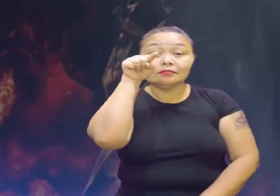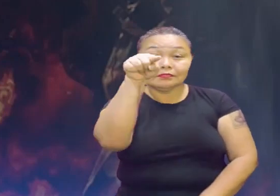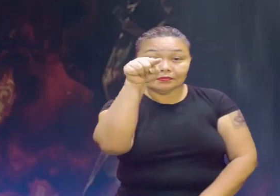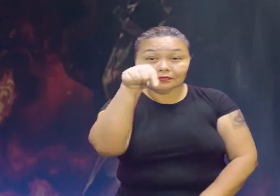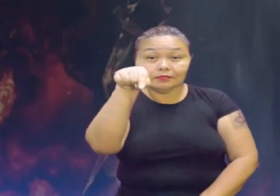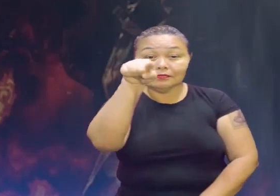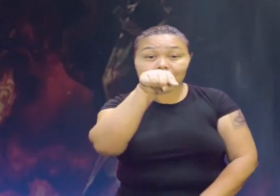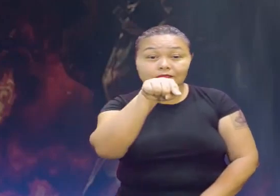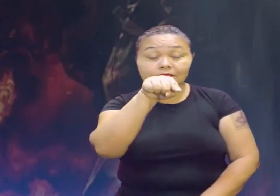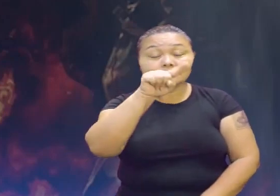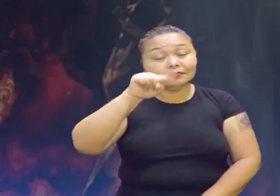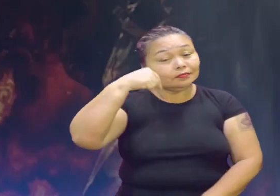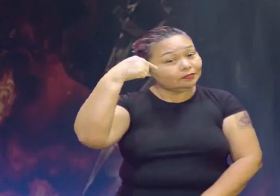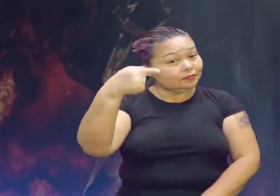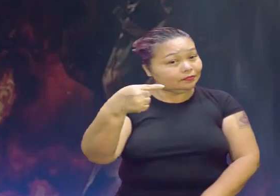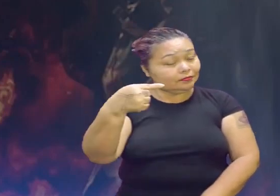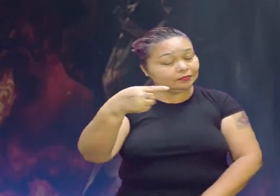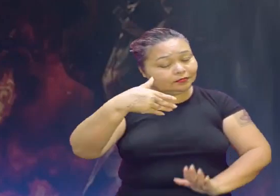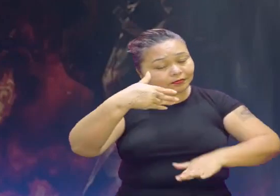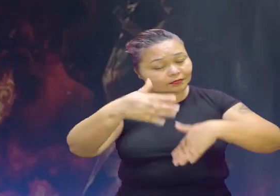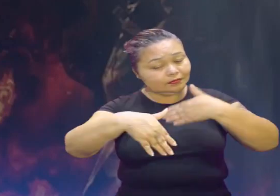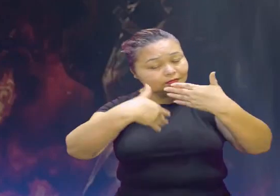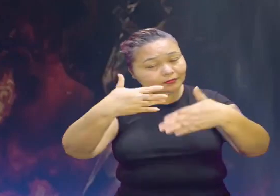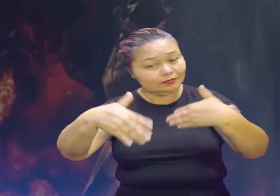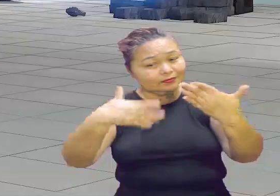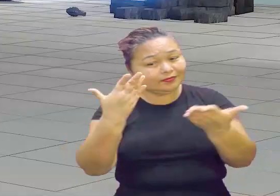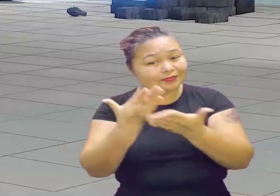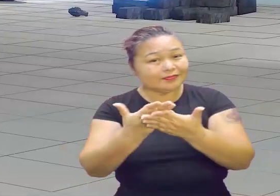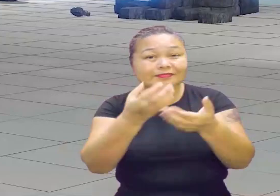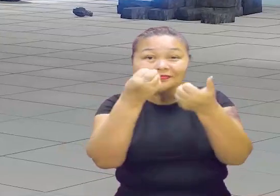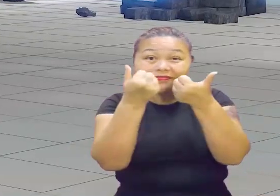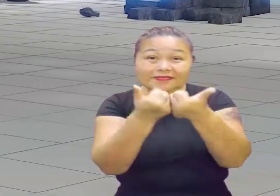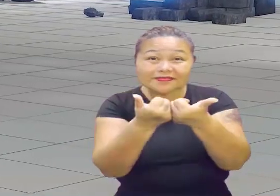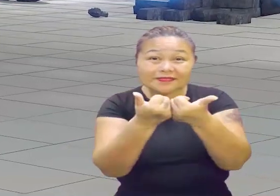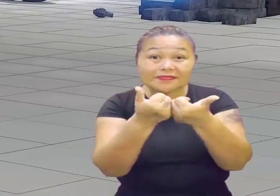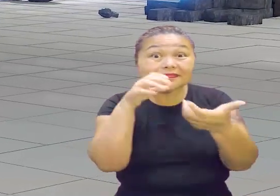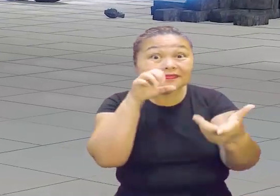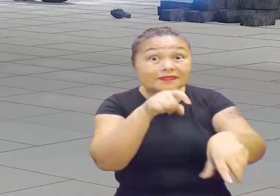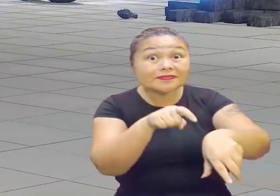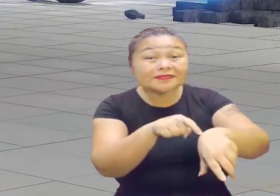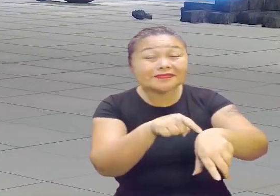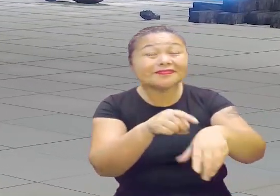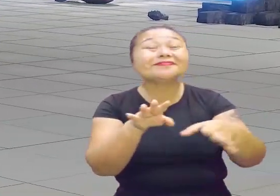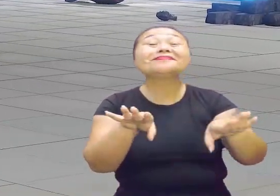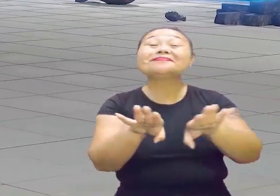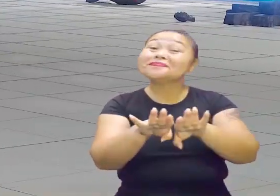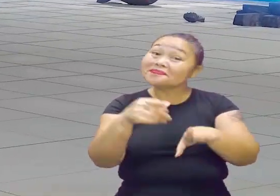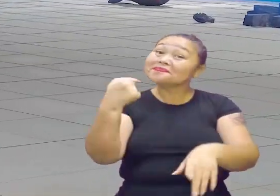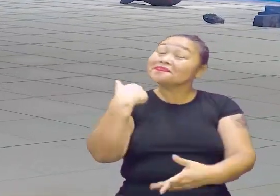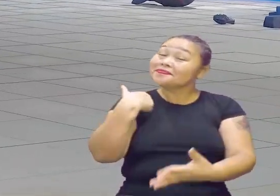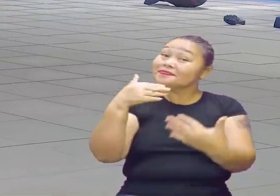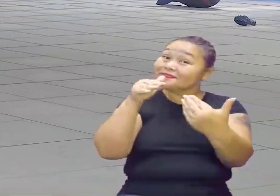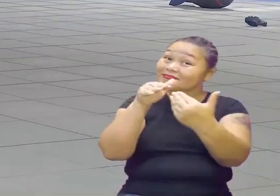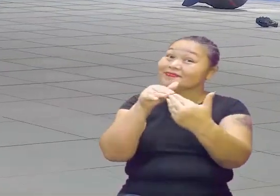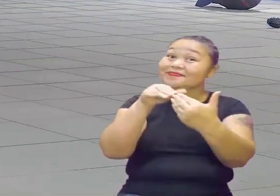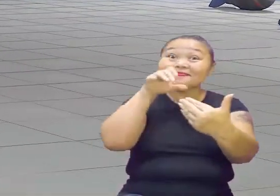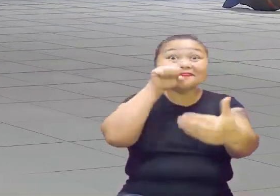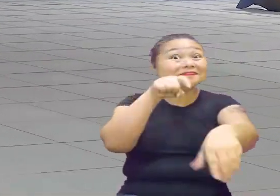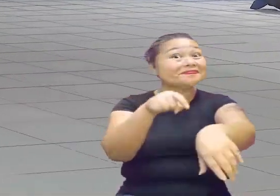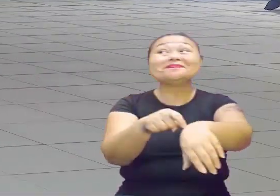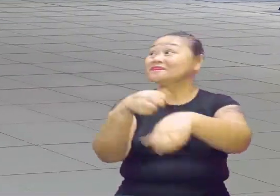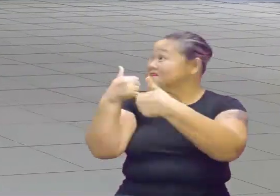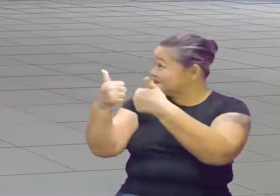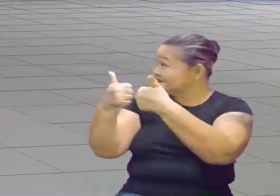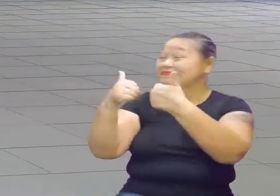vocês verão ao longo da nossa aula. Tudo bem? Passou rápido? Eu também achei. Muito